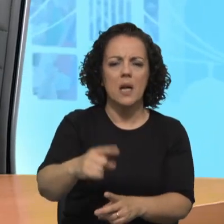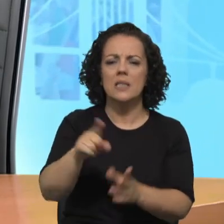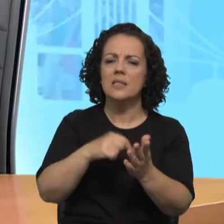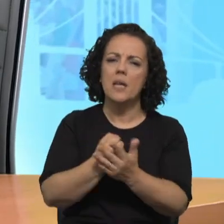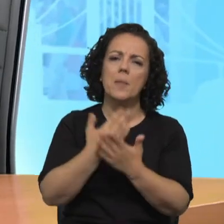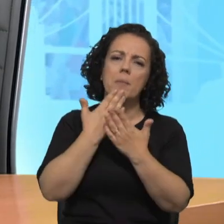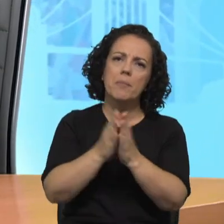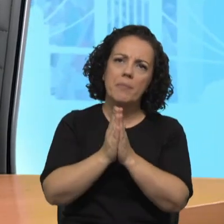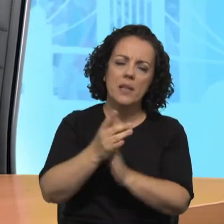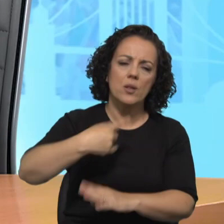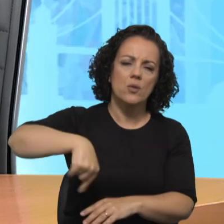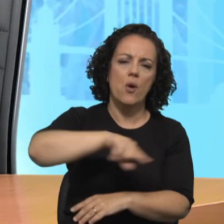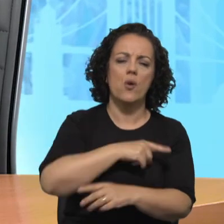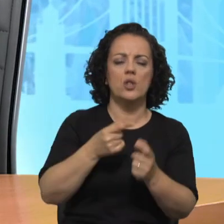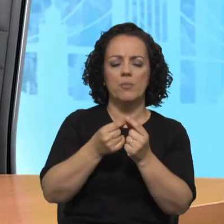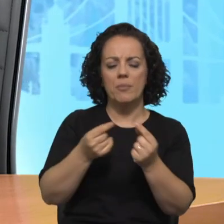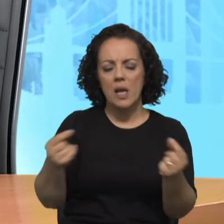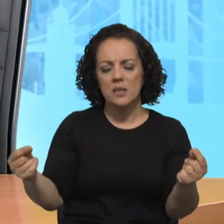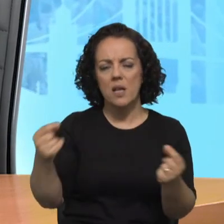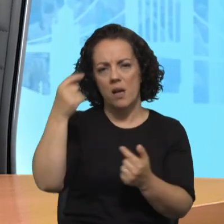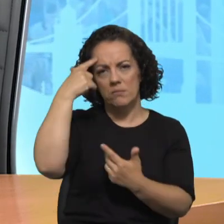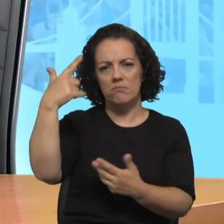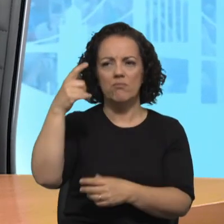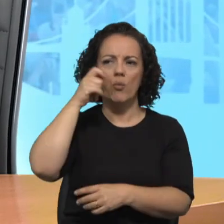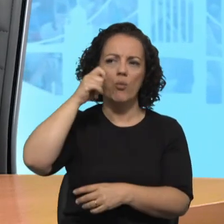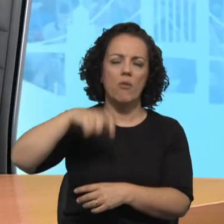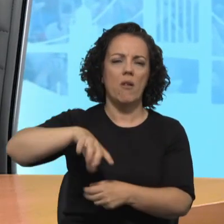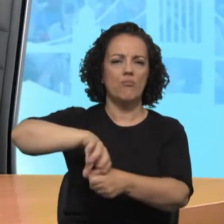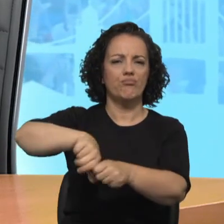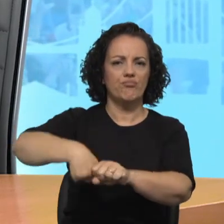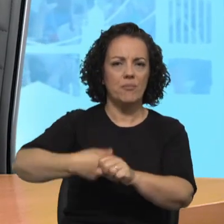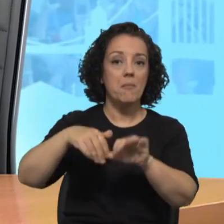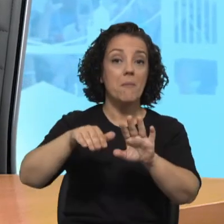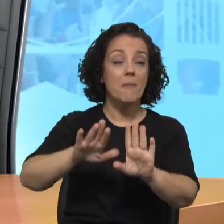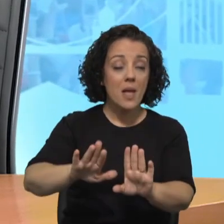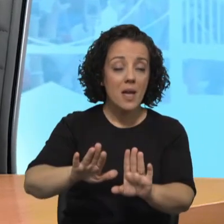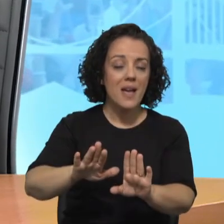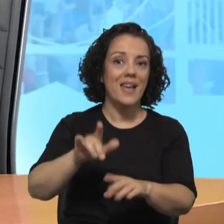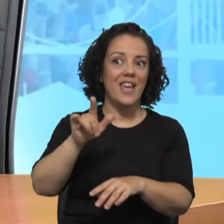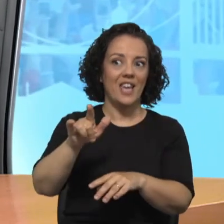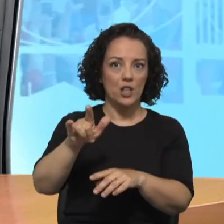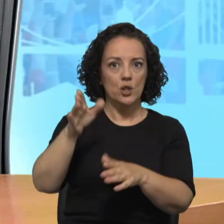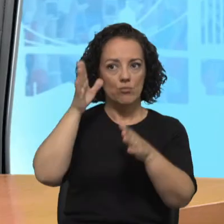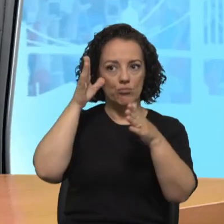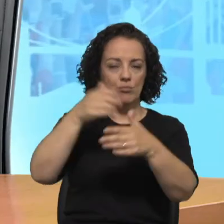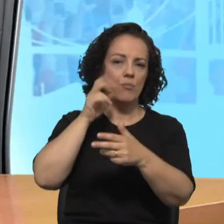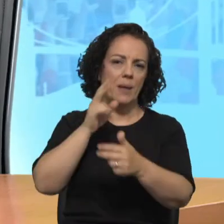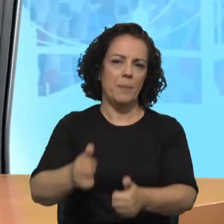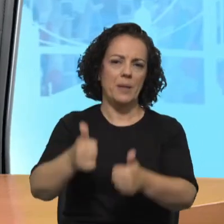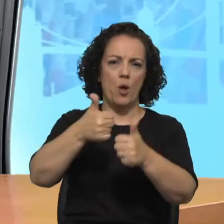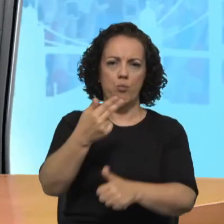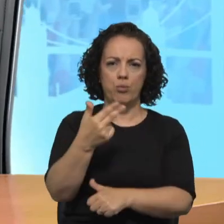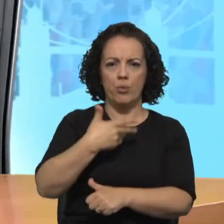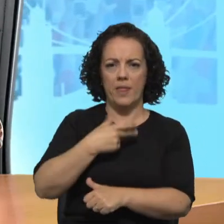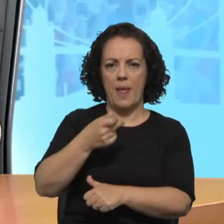rezarmos para martirizar a Ucrânia, mas creio que o fio condutor dessa viagem, aliás, foi tudo concentrado em Budapeste, que é conhecida por cidade de